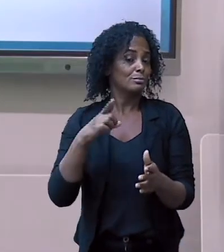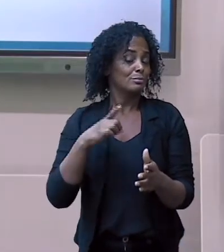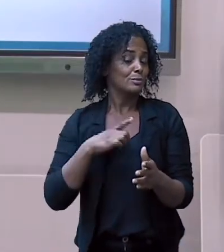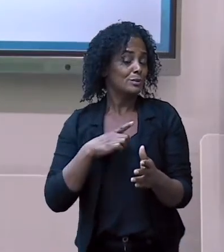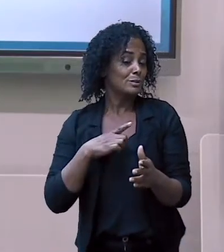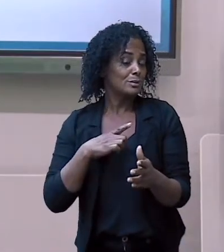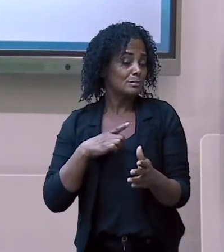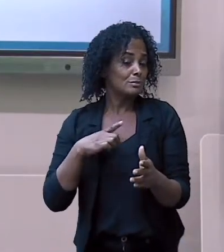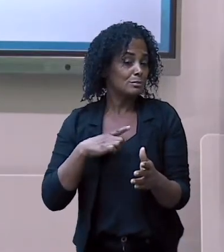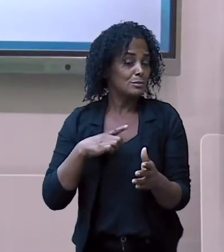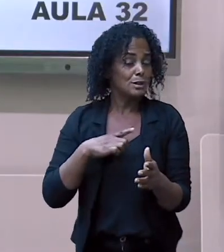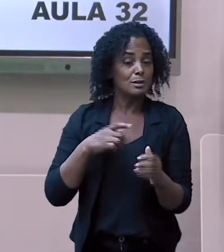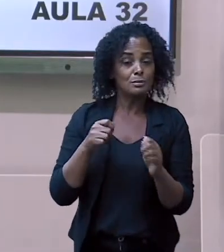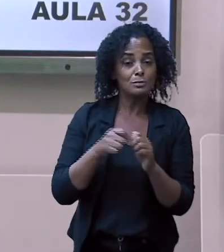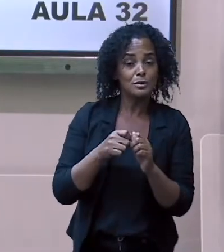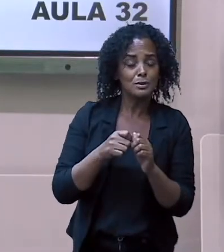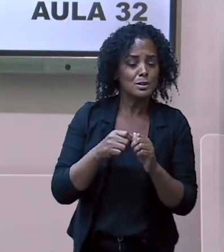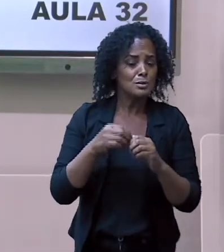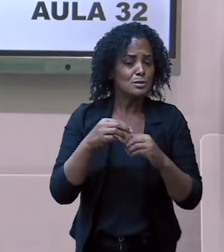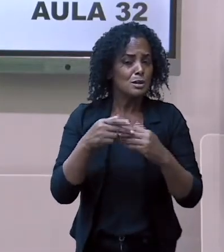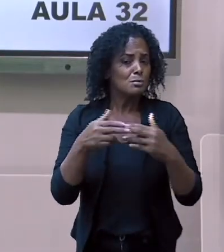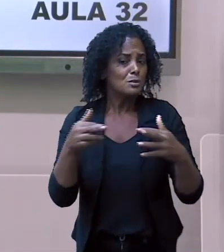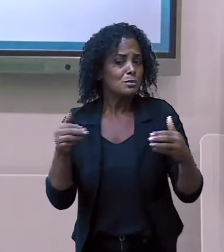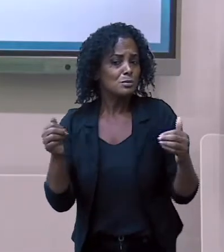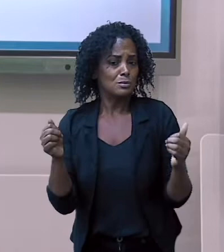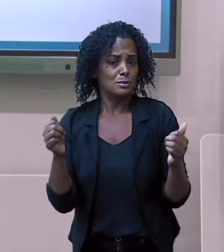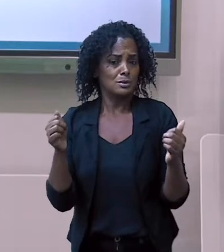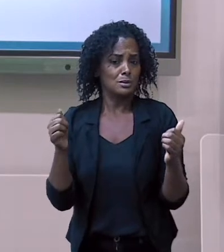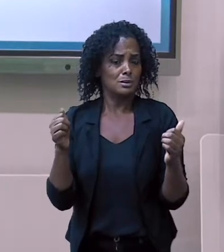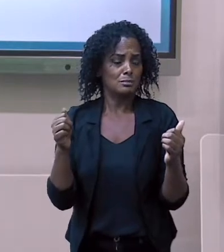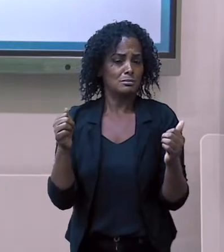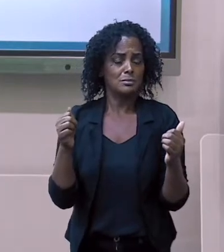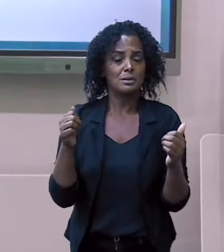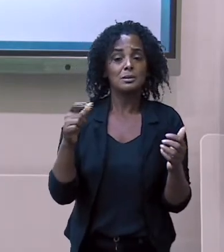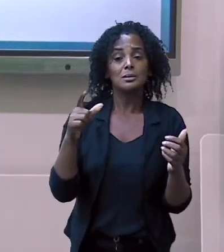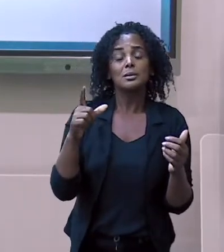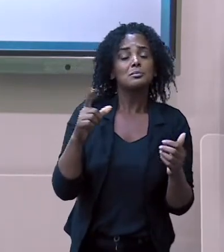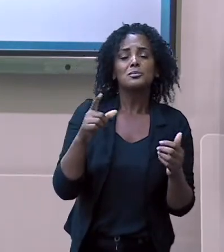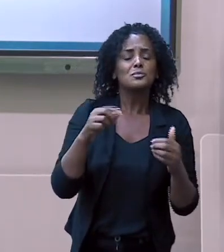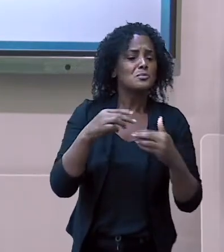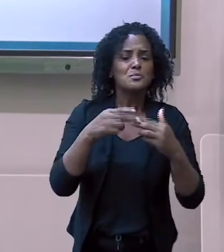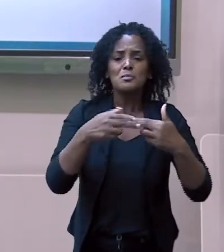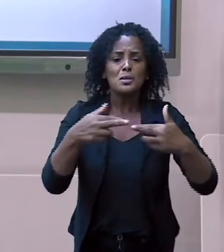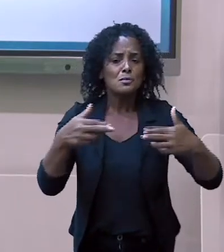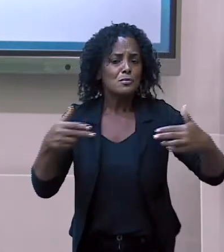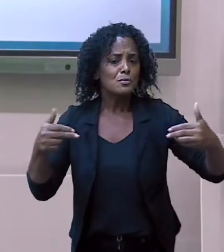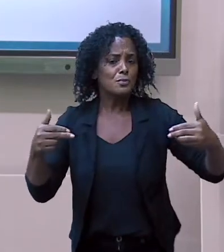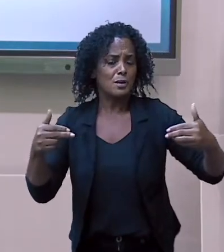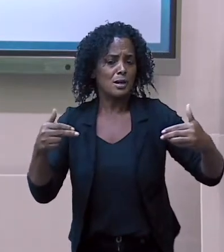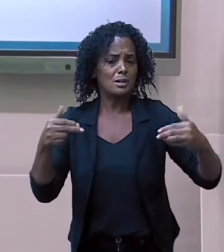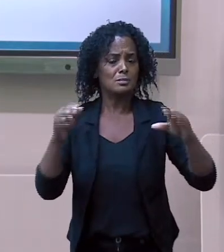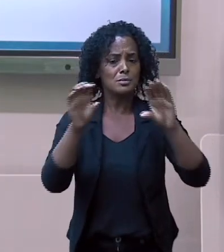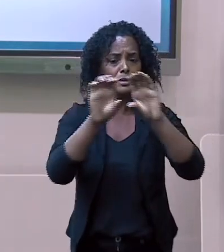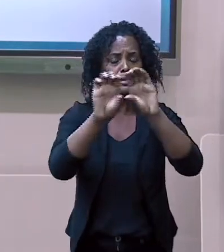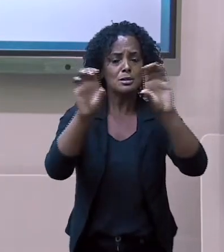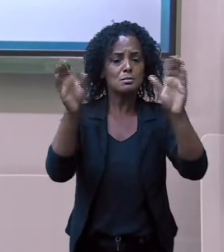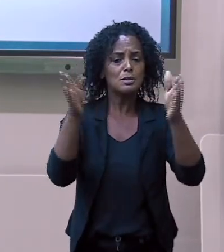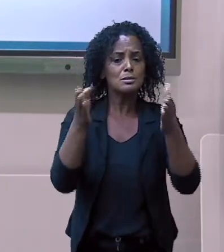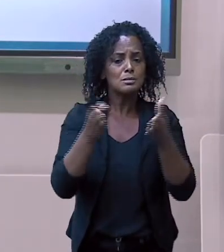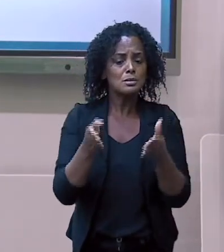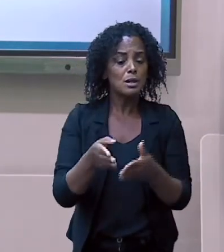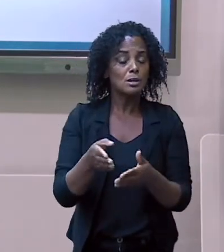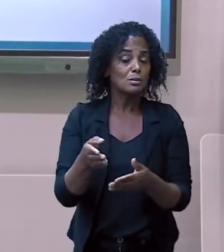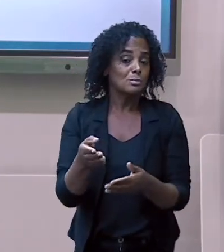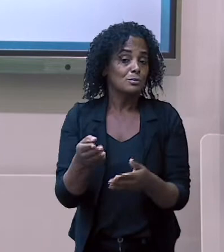procedimentos, Como eu tenho aqui várias expressões numéricas, eu tenho que resolver alguns procedimentos para que a gente